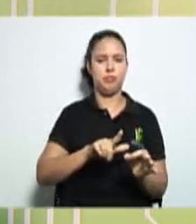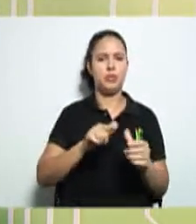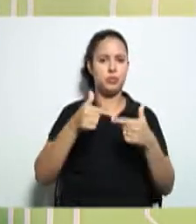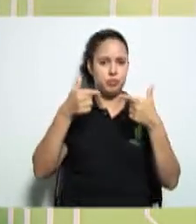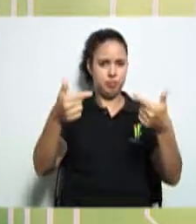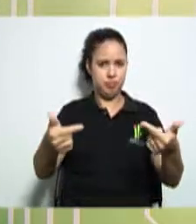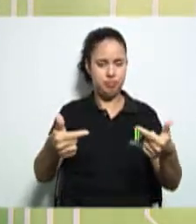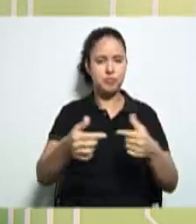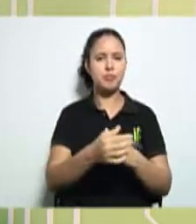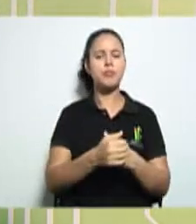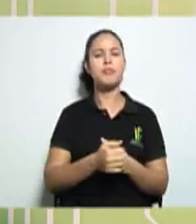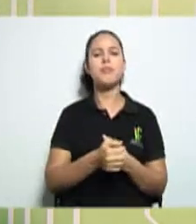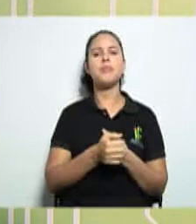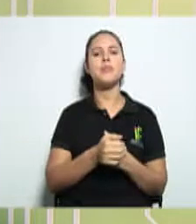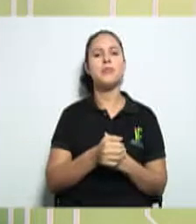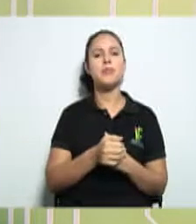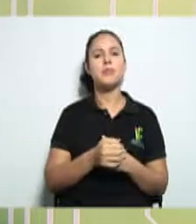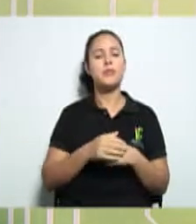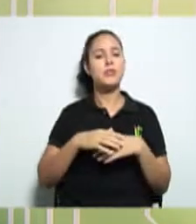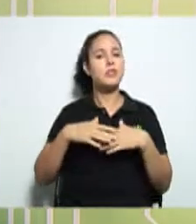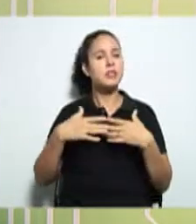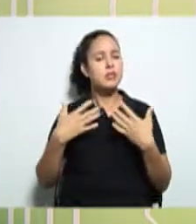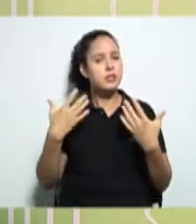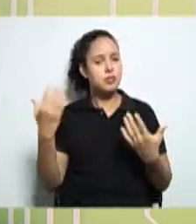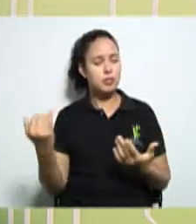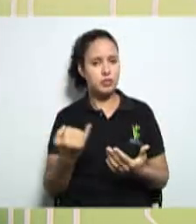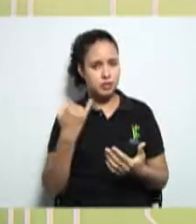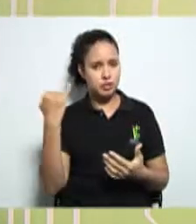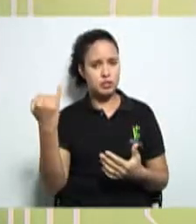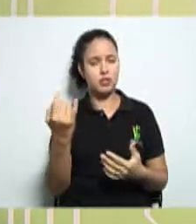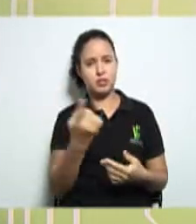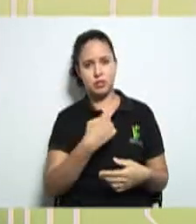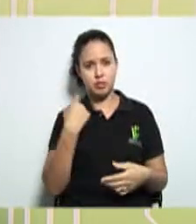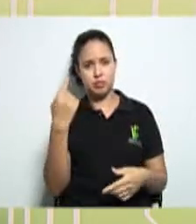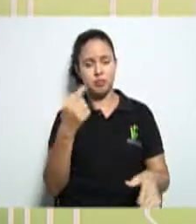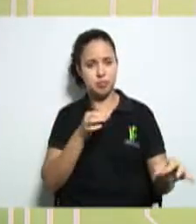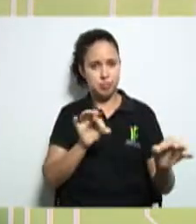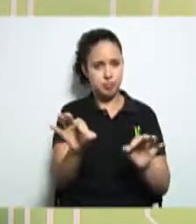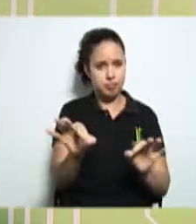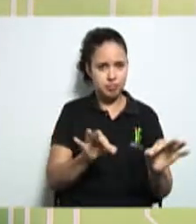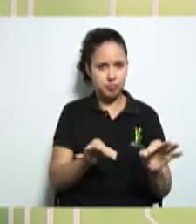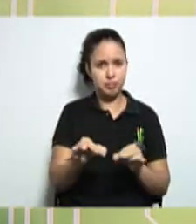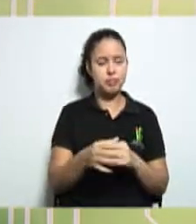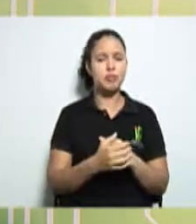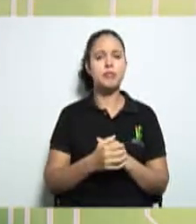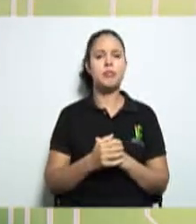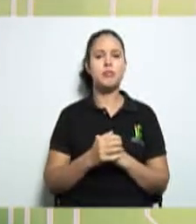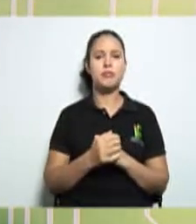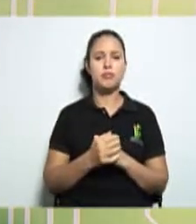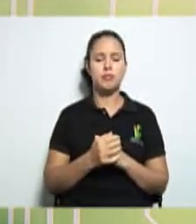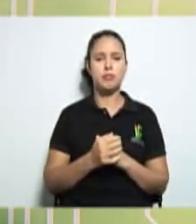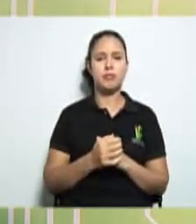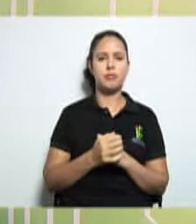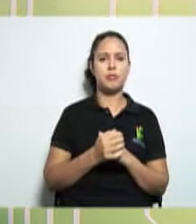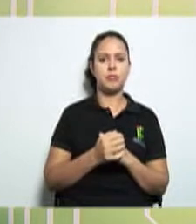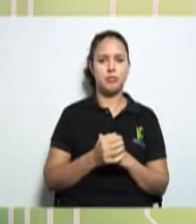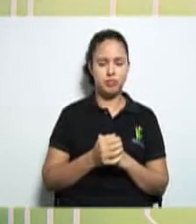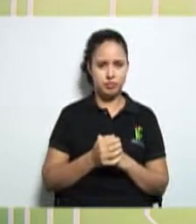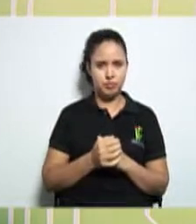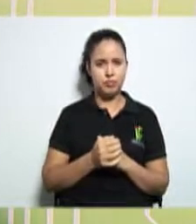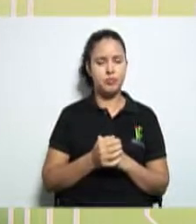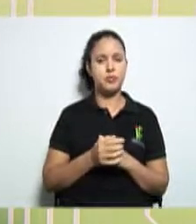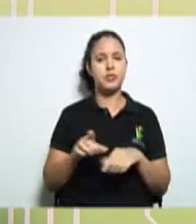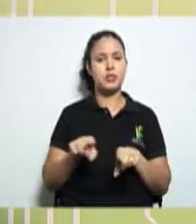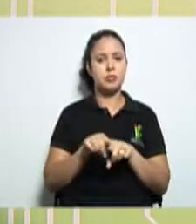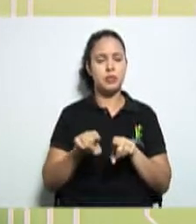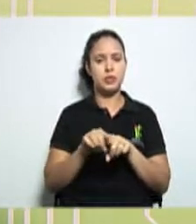Então é importante que a gente planeje todas as nossas atividades. Outra questão também que nós fazemos no nosso dia a dia enquanto